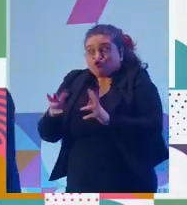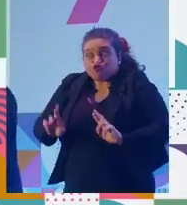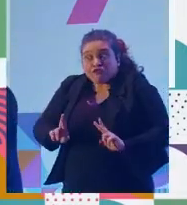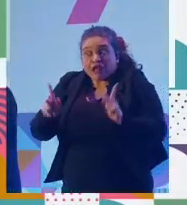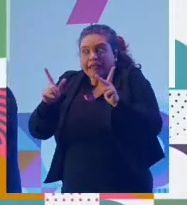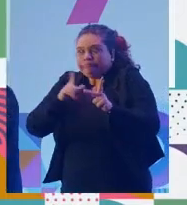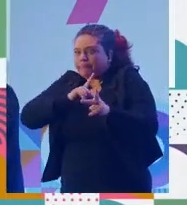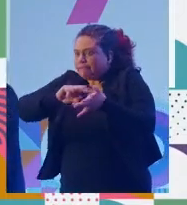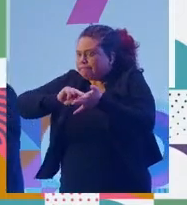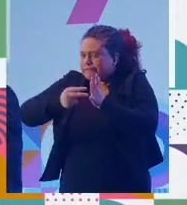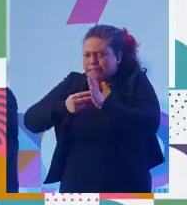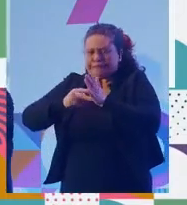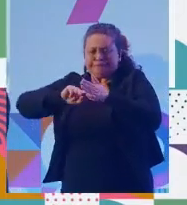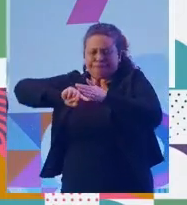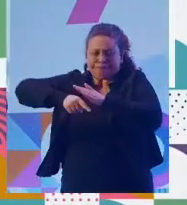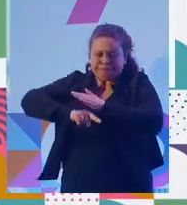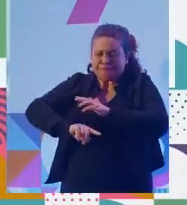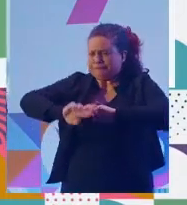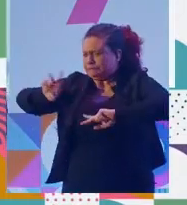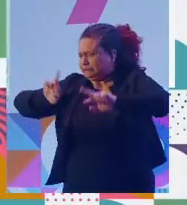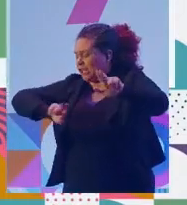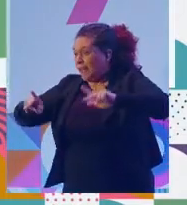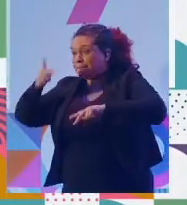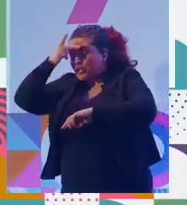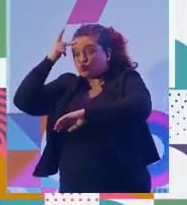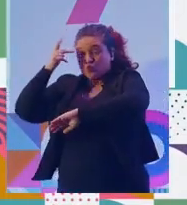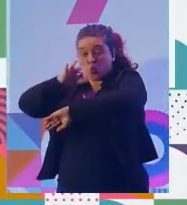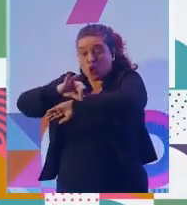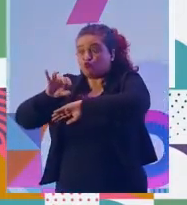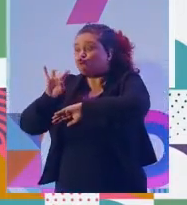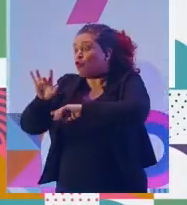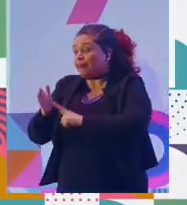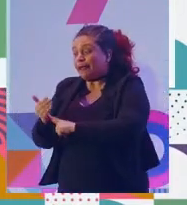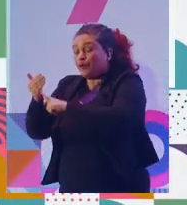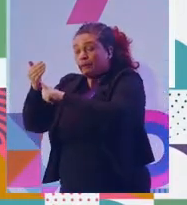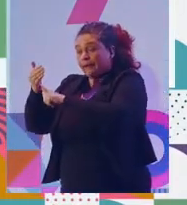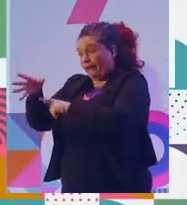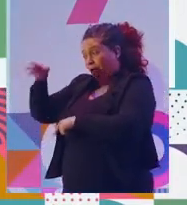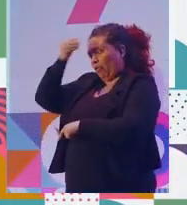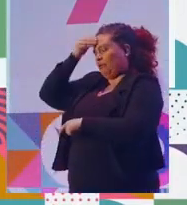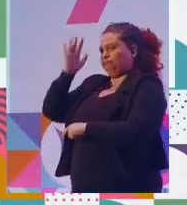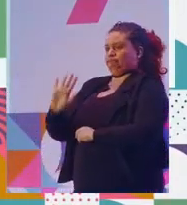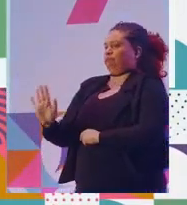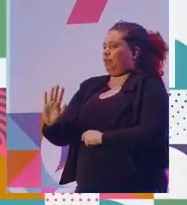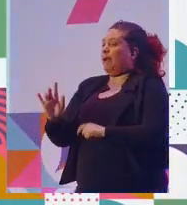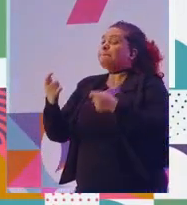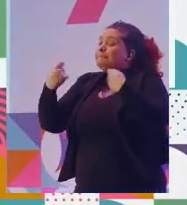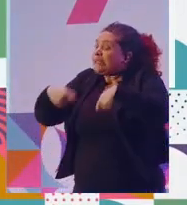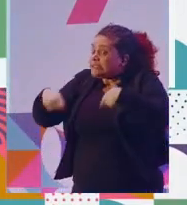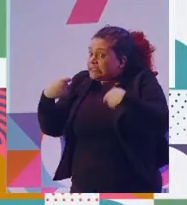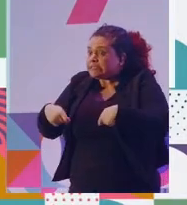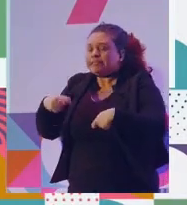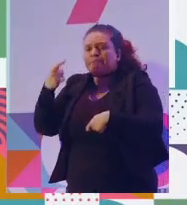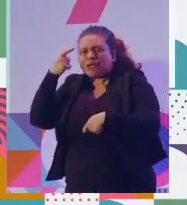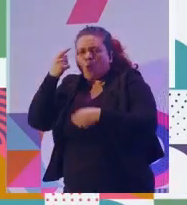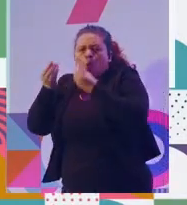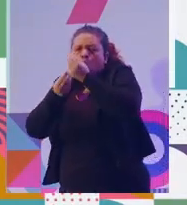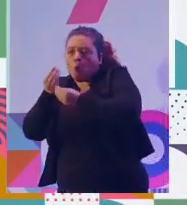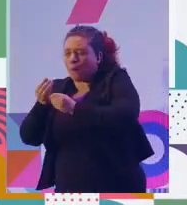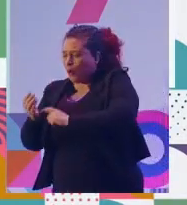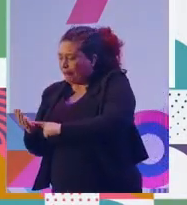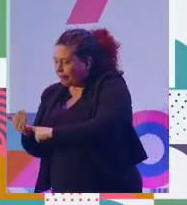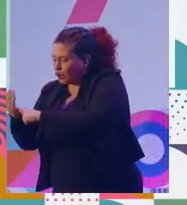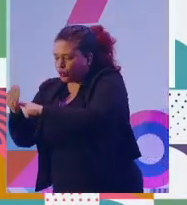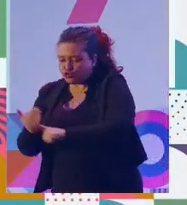muitas definições. Um arquiteto não só tem que entender de tecnologia, o arquiteto não entende só de como conectar as